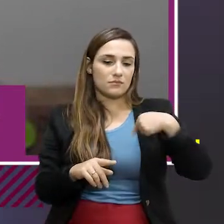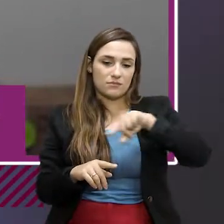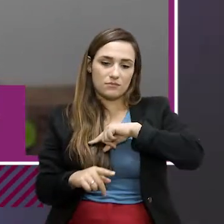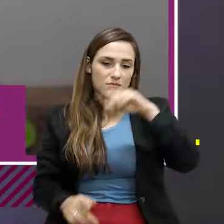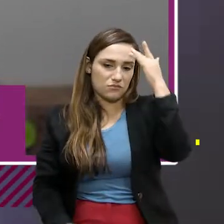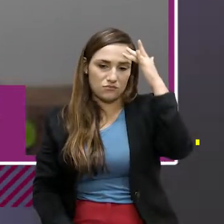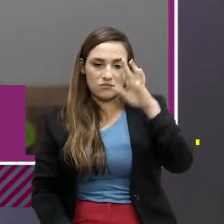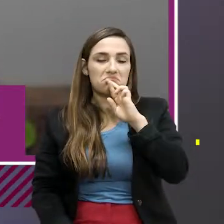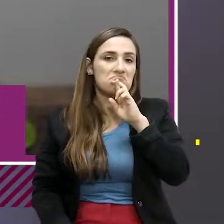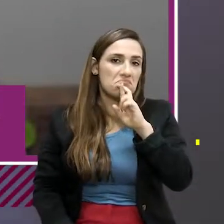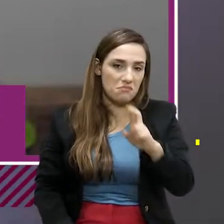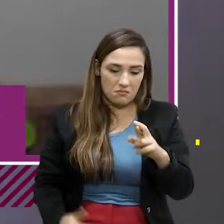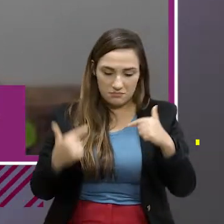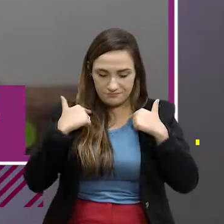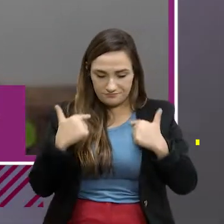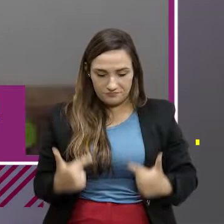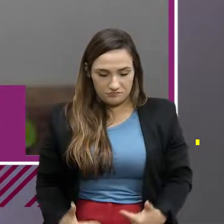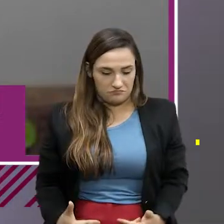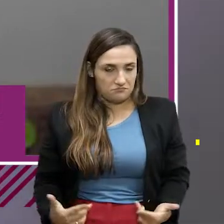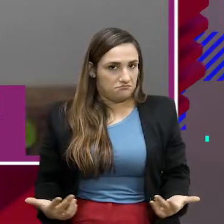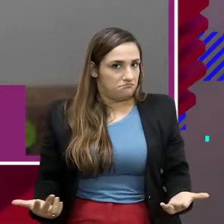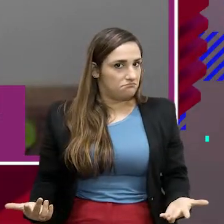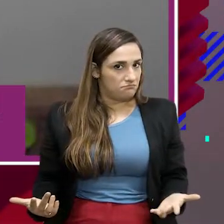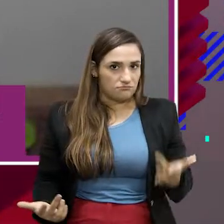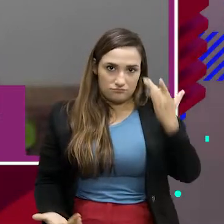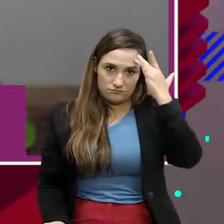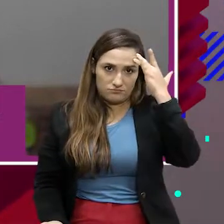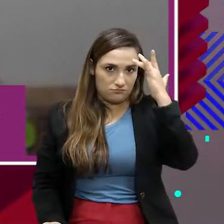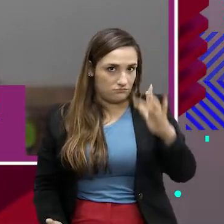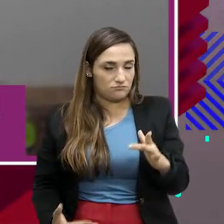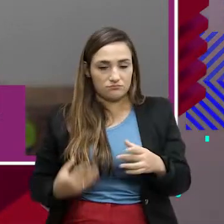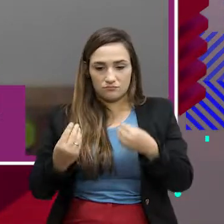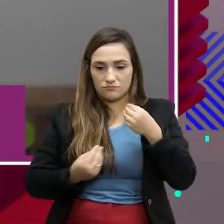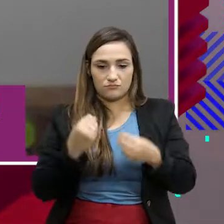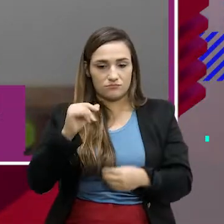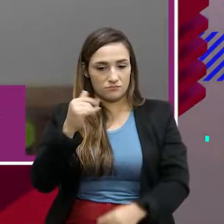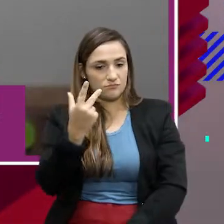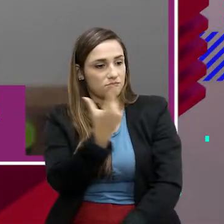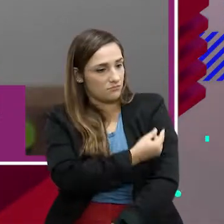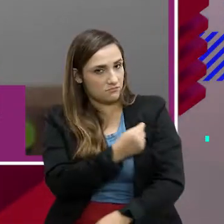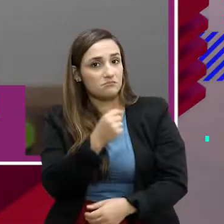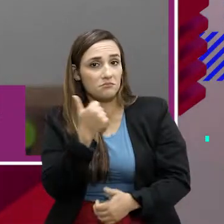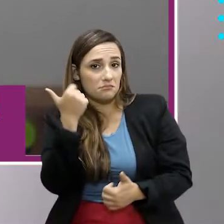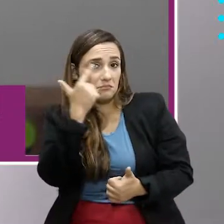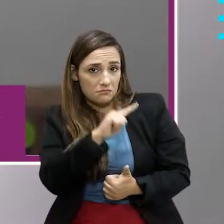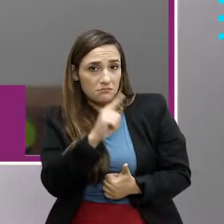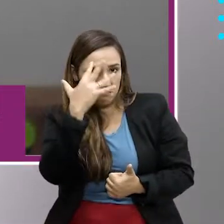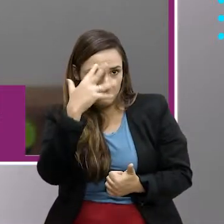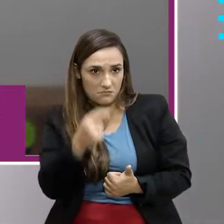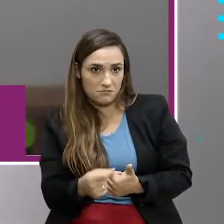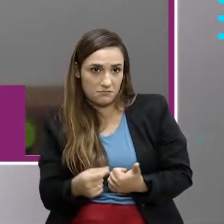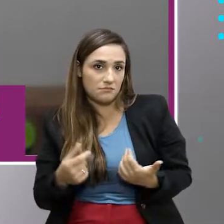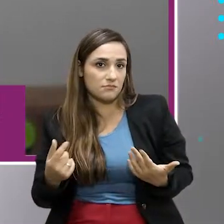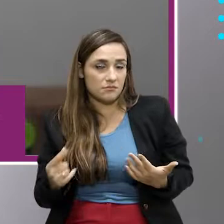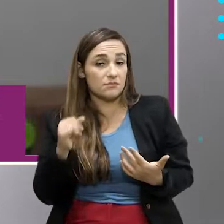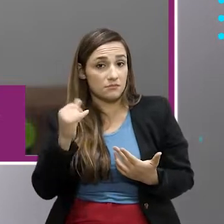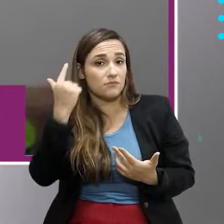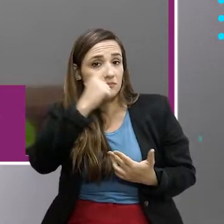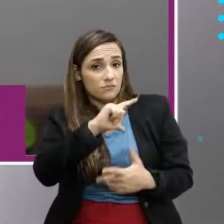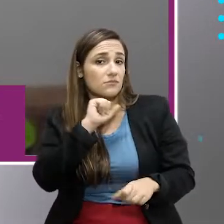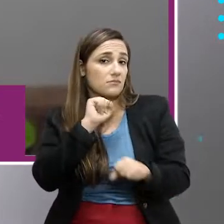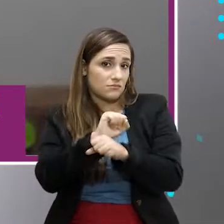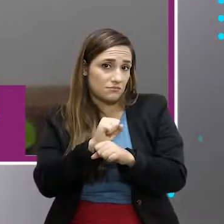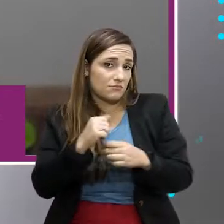sabe como é que vai ser a resposta do organismo, a gente não sabe como é que vai ser a resposta às vacinas, se as vacinas